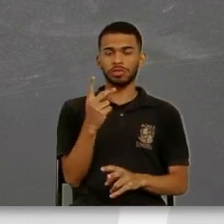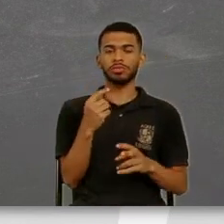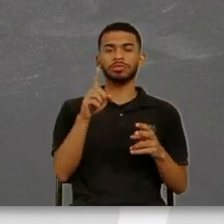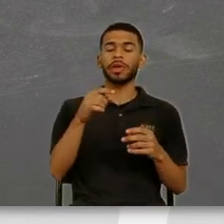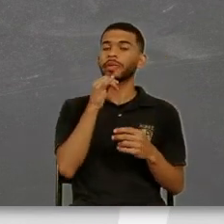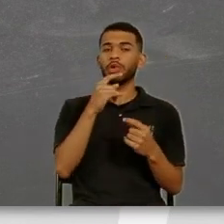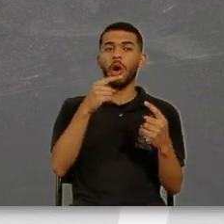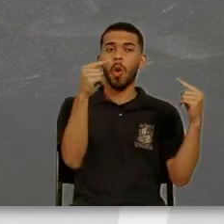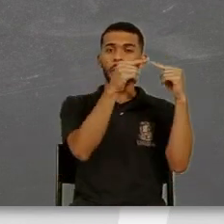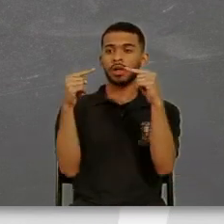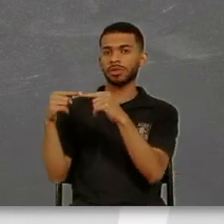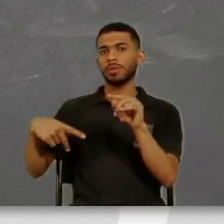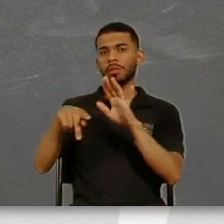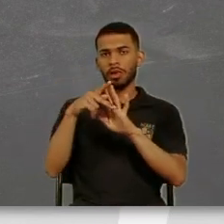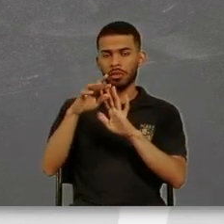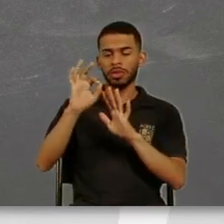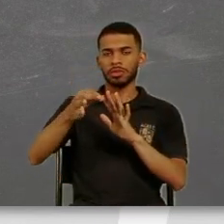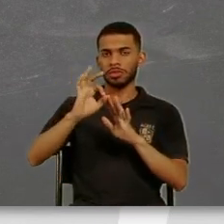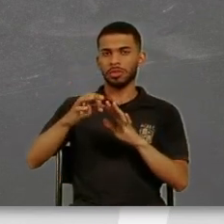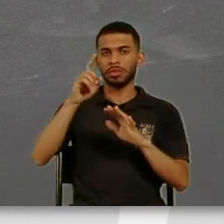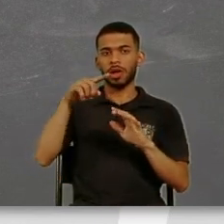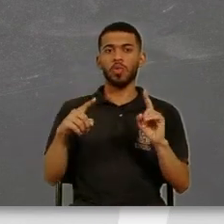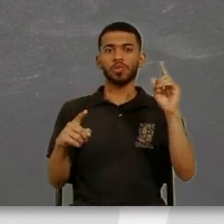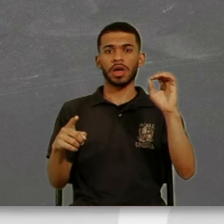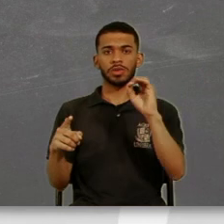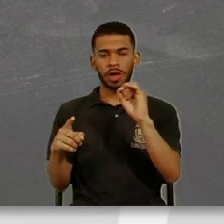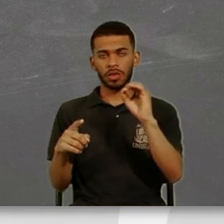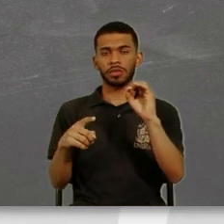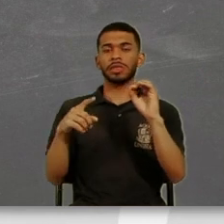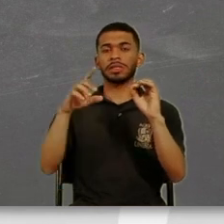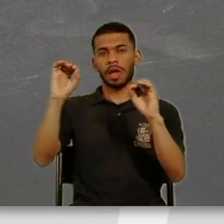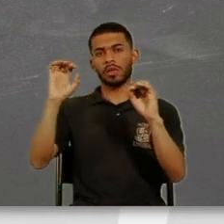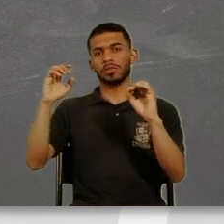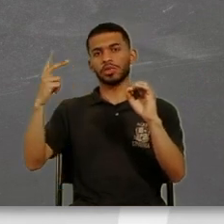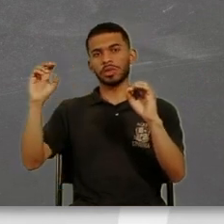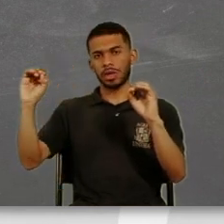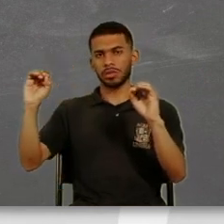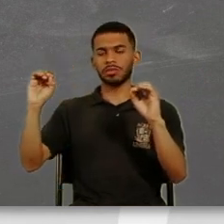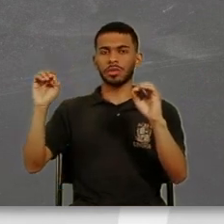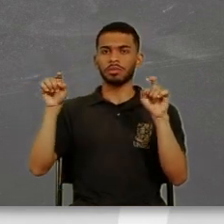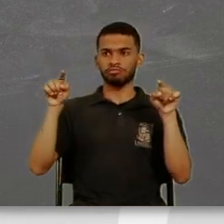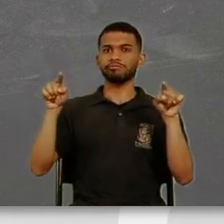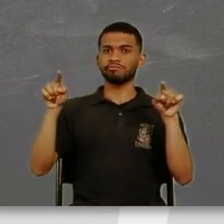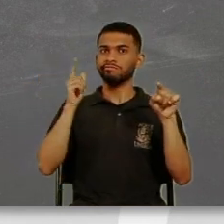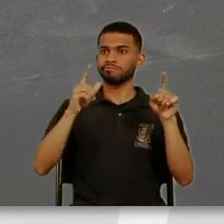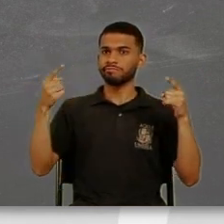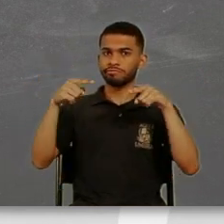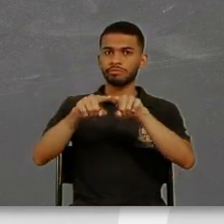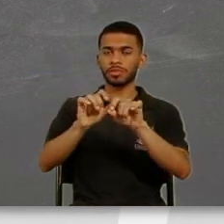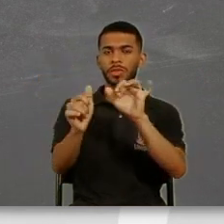duas combinações, é a combinação de 1, 0 e 0 e de 0, 2 e 0, que dão origem a